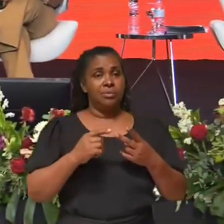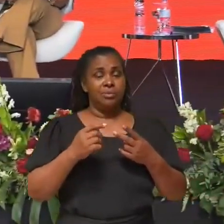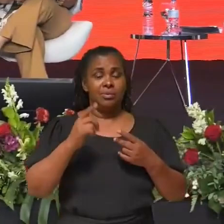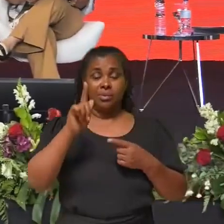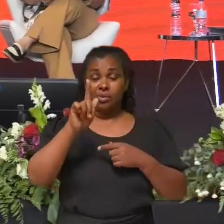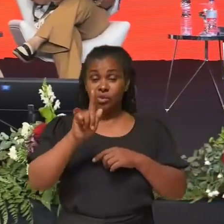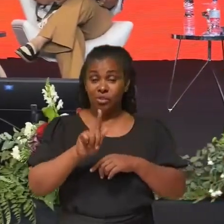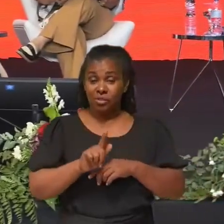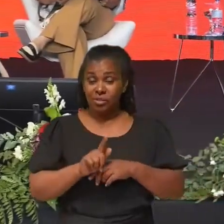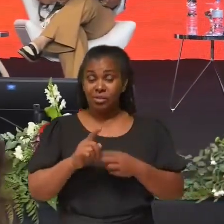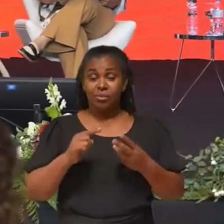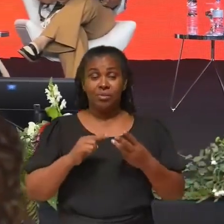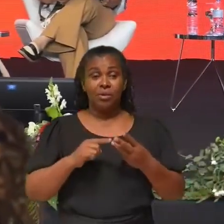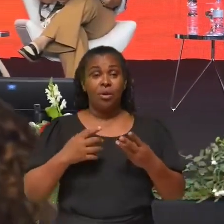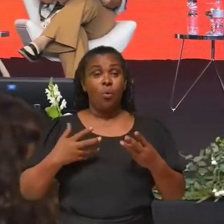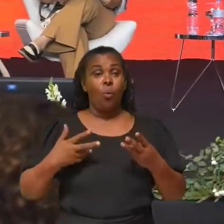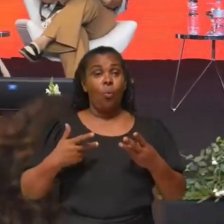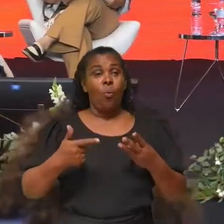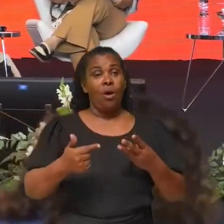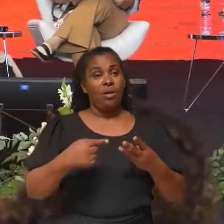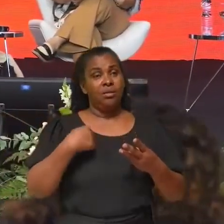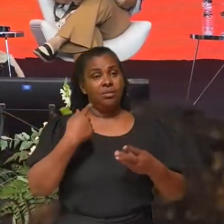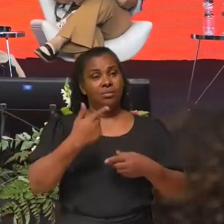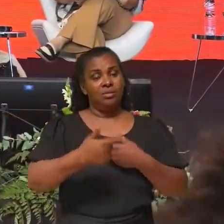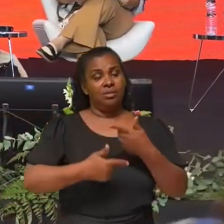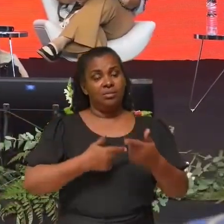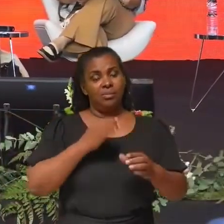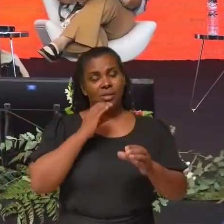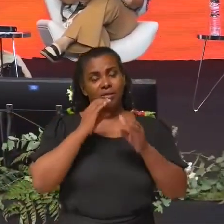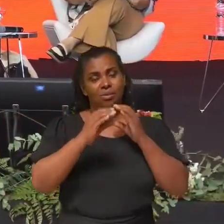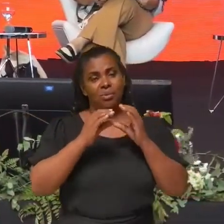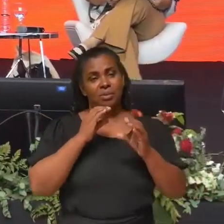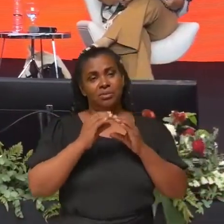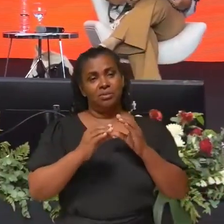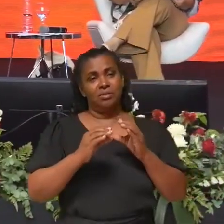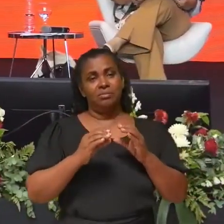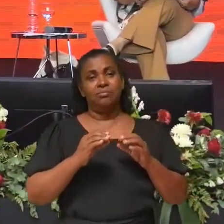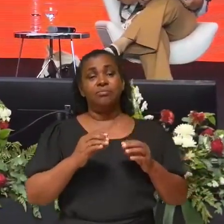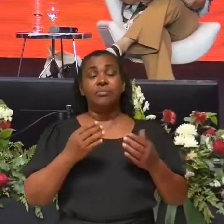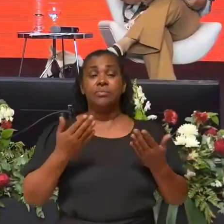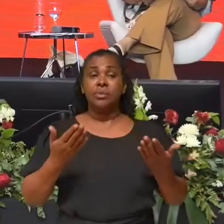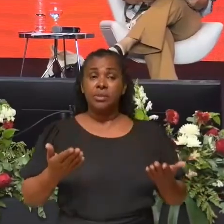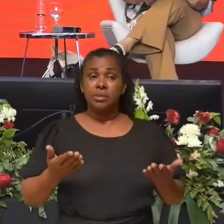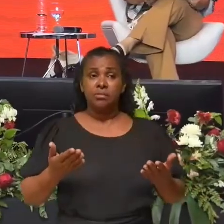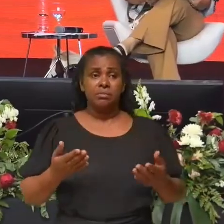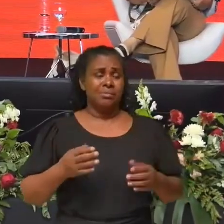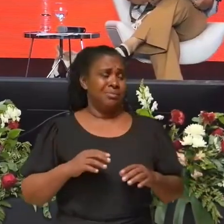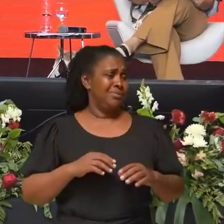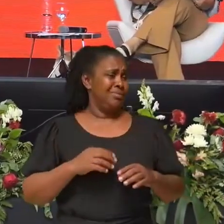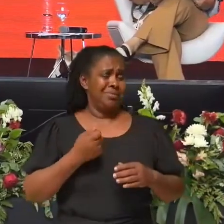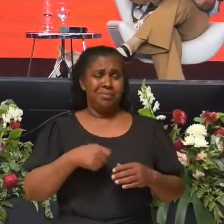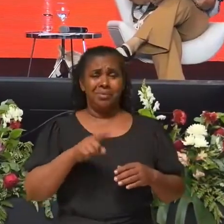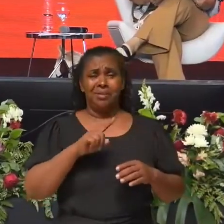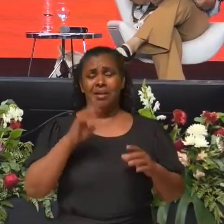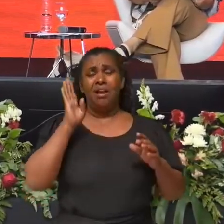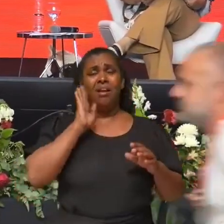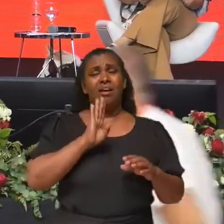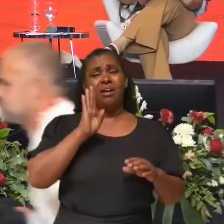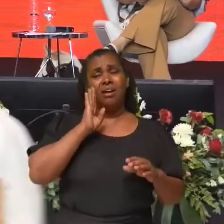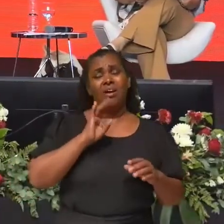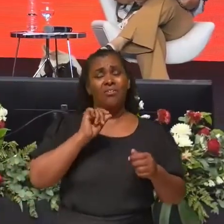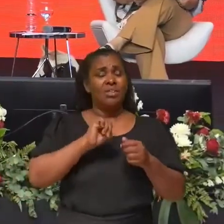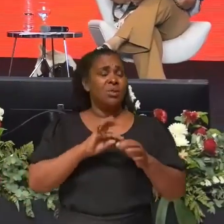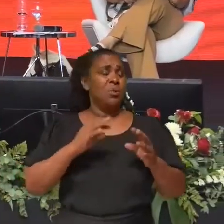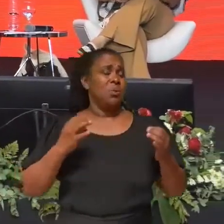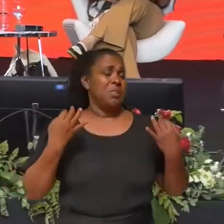qualidade da nossa comunicação. É isso que faz. Então não adianta a gente ser muito bacana e fazer tudo muito bem.